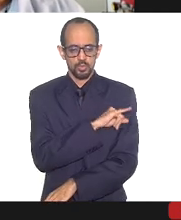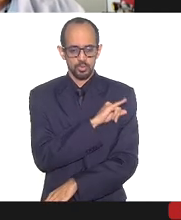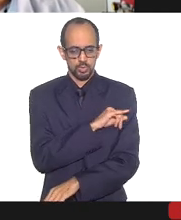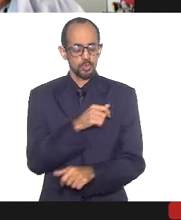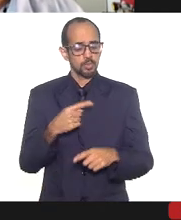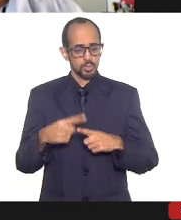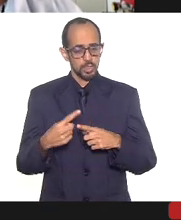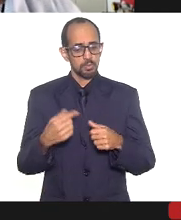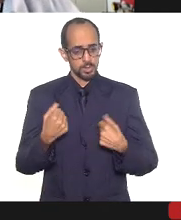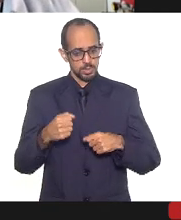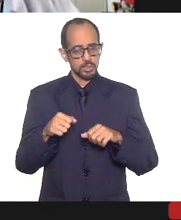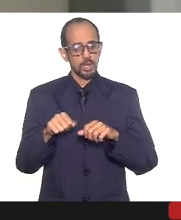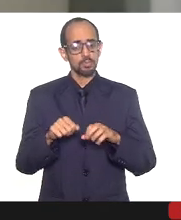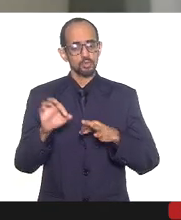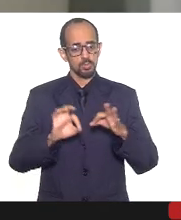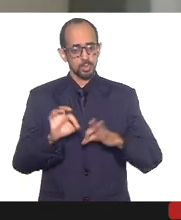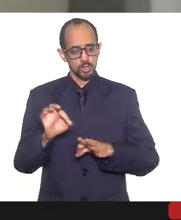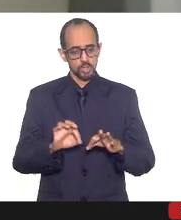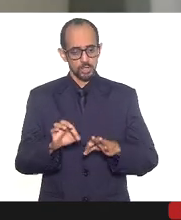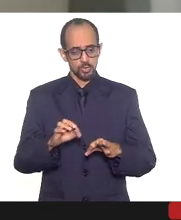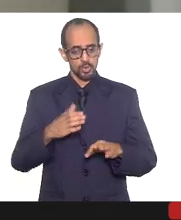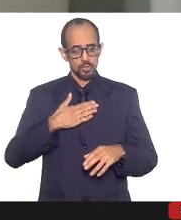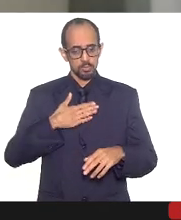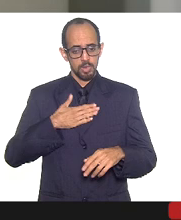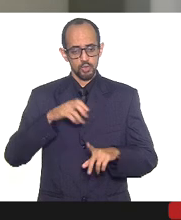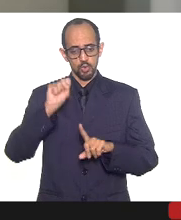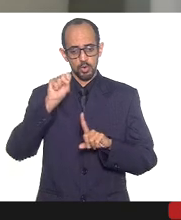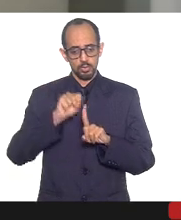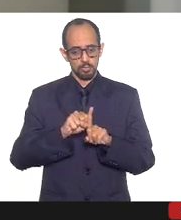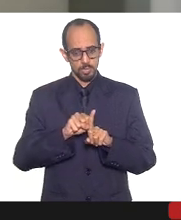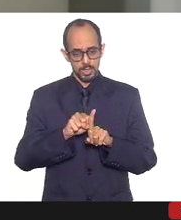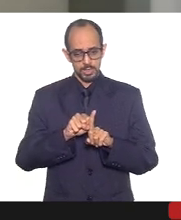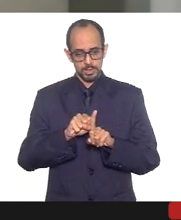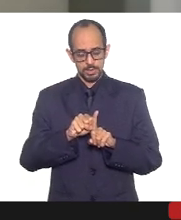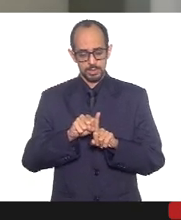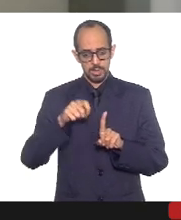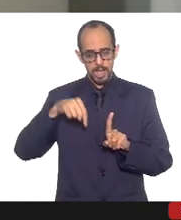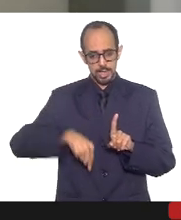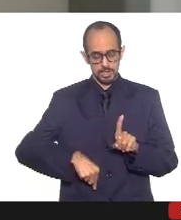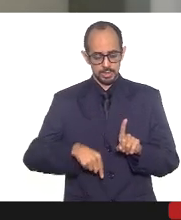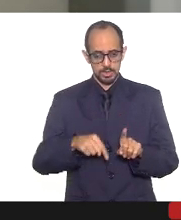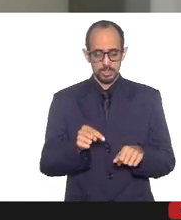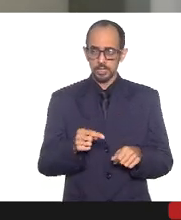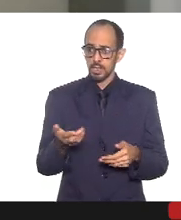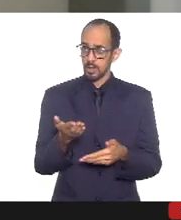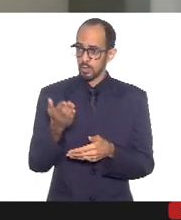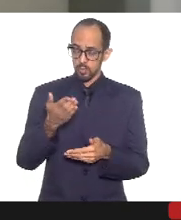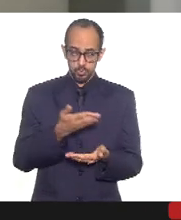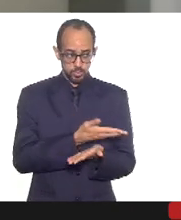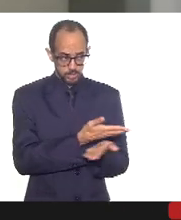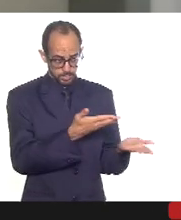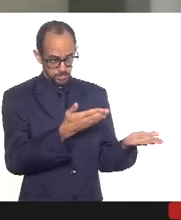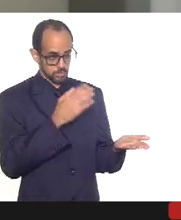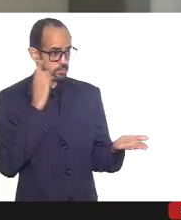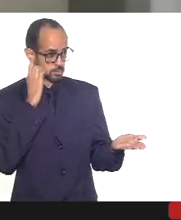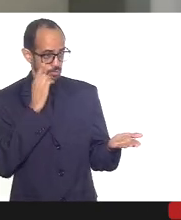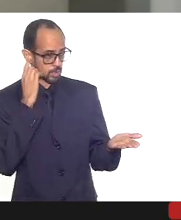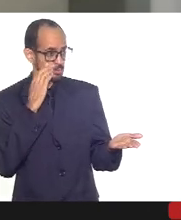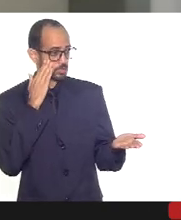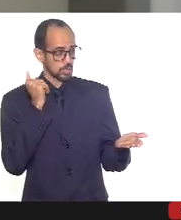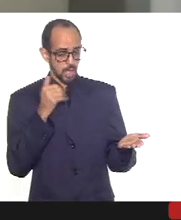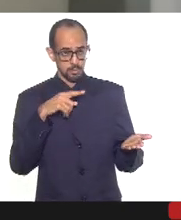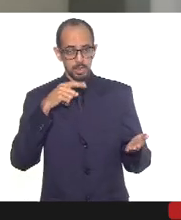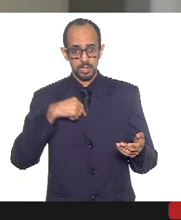educação. Os meus 8 meses aqui, Vossa Excelência, os deputados da comissão sabem que foram